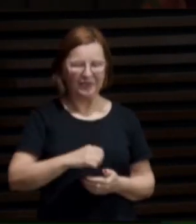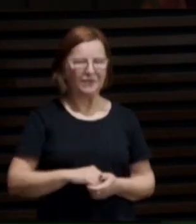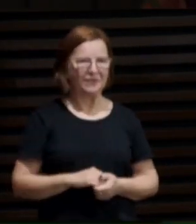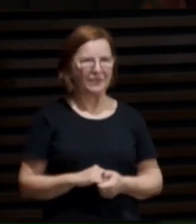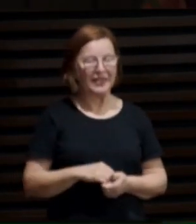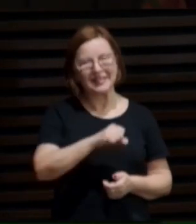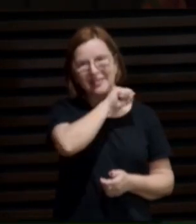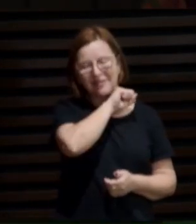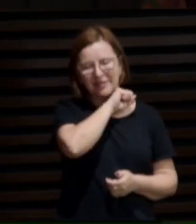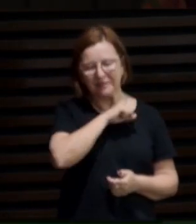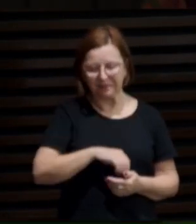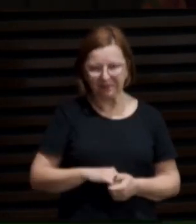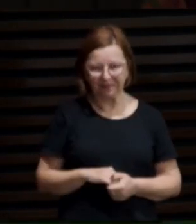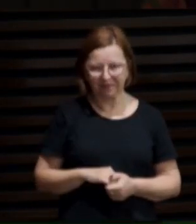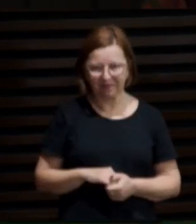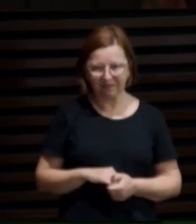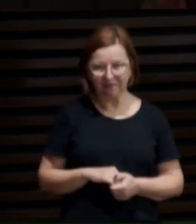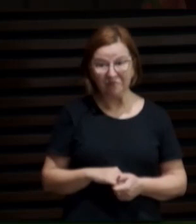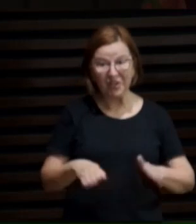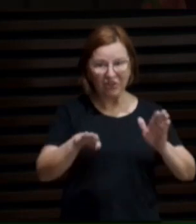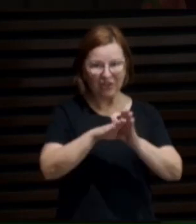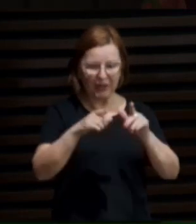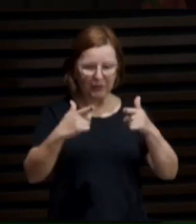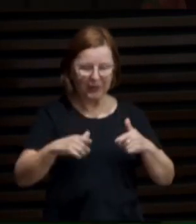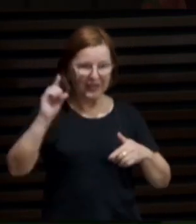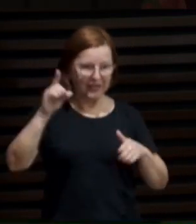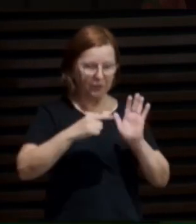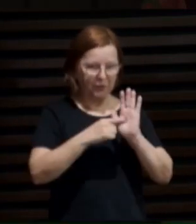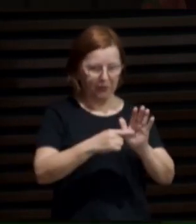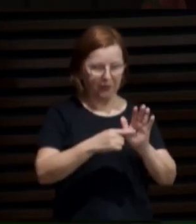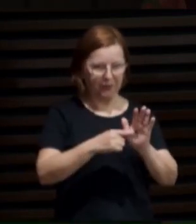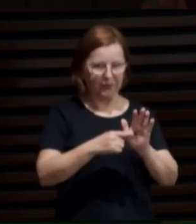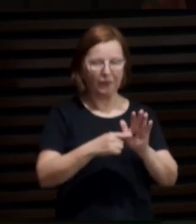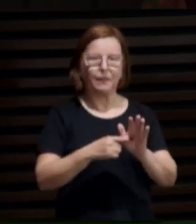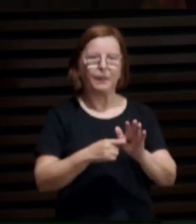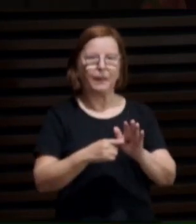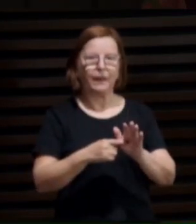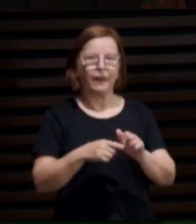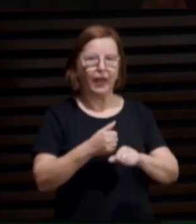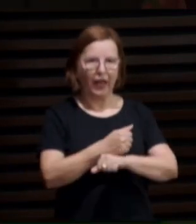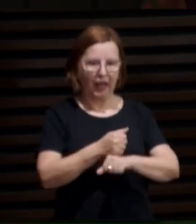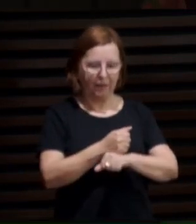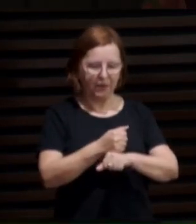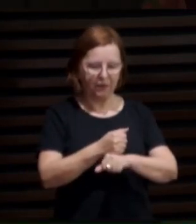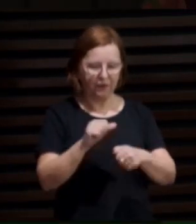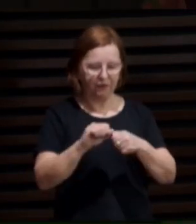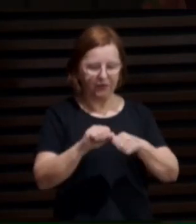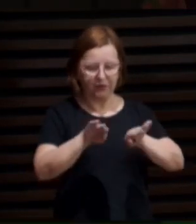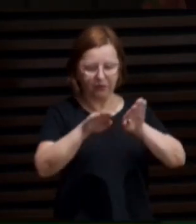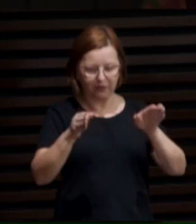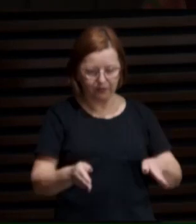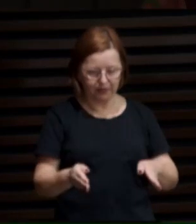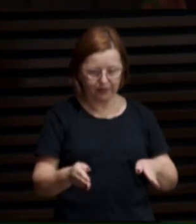Chegaram ao lugar que Deus lhe havia designado. Ali edificou Abraão um altar. Sobre ele dispôs a lenha.